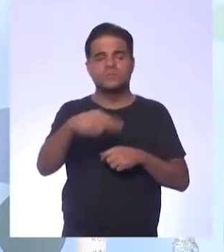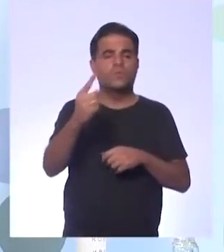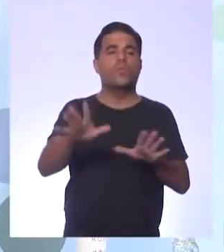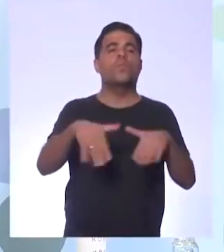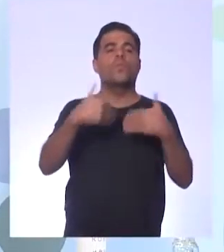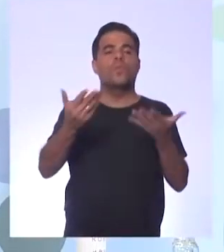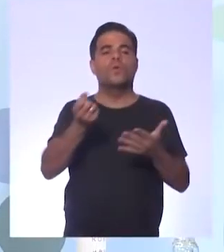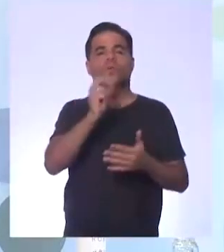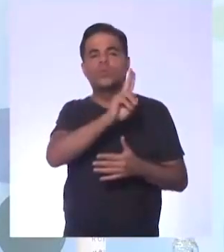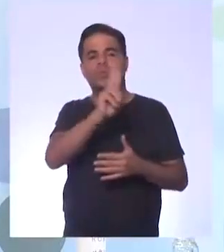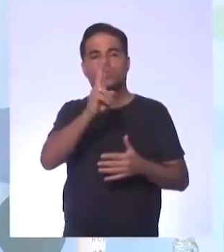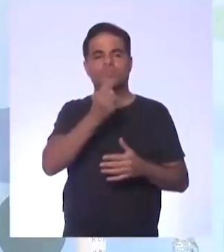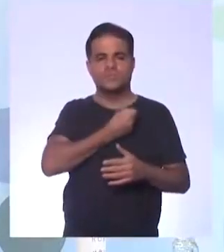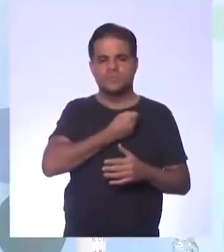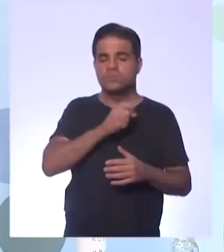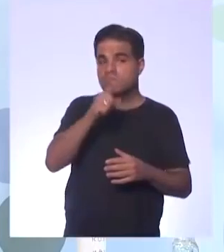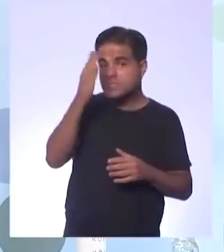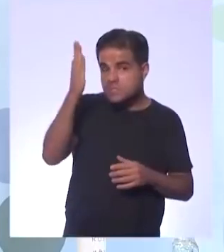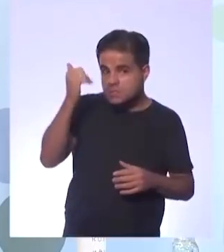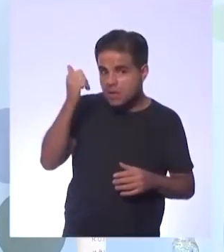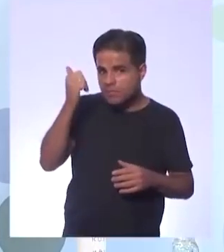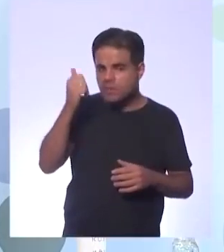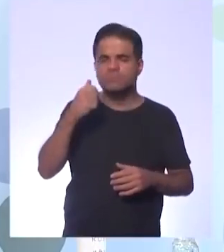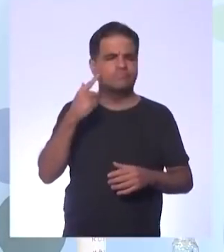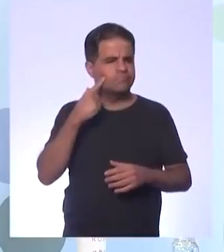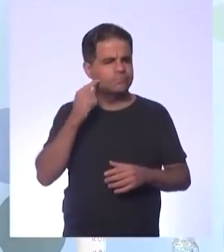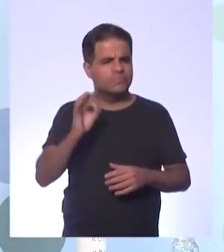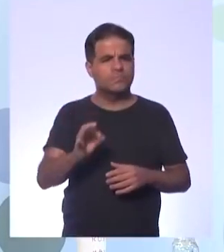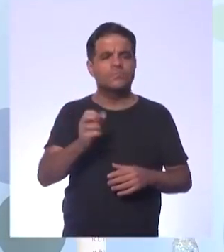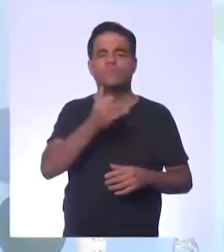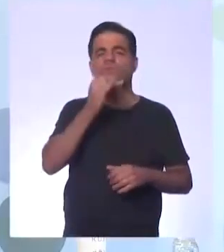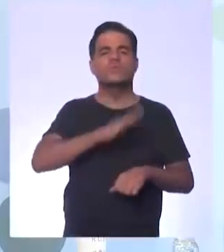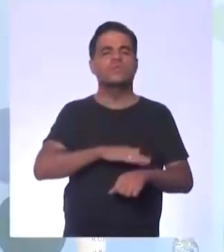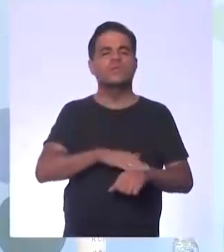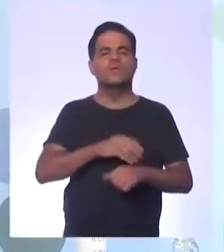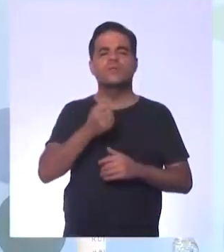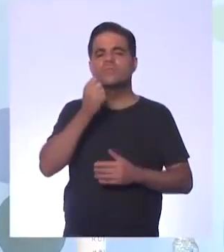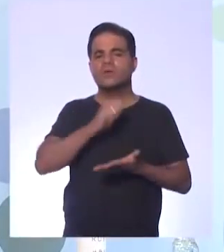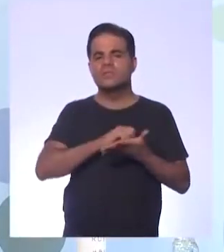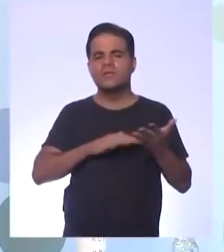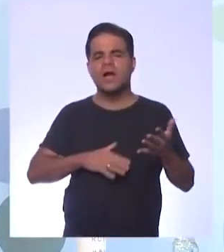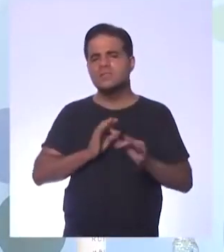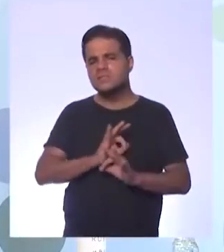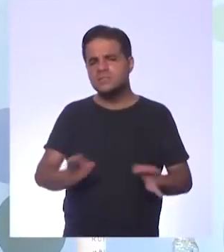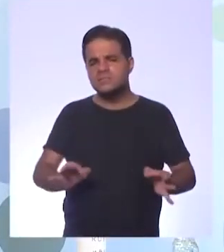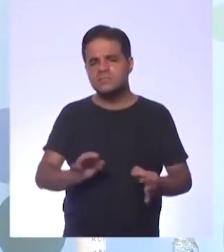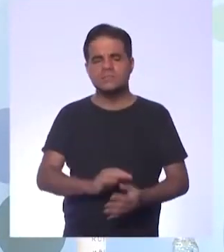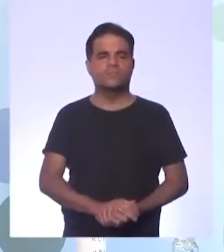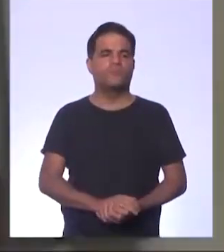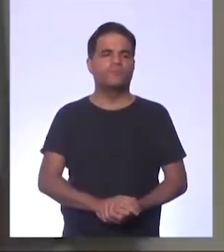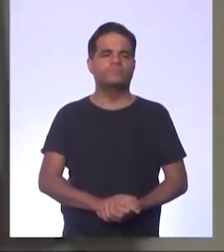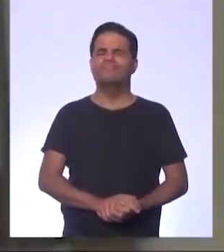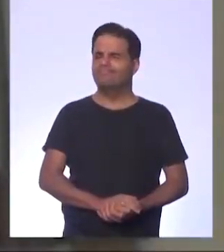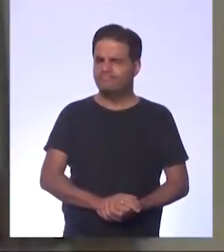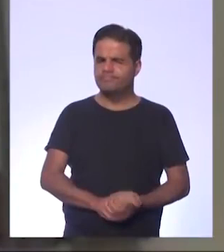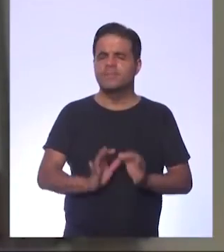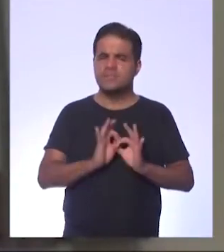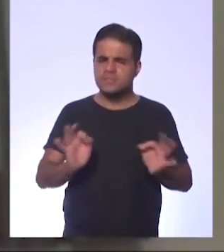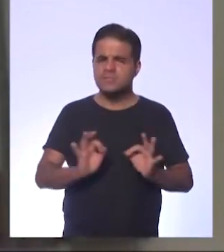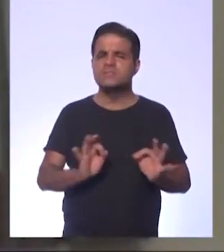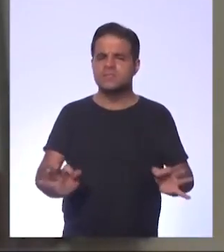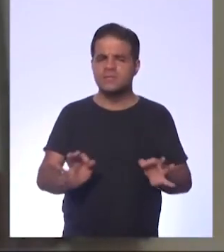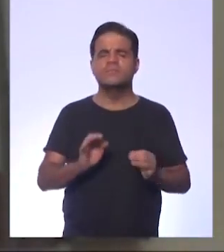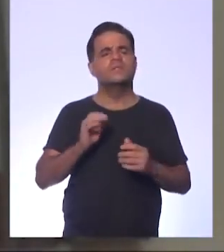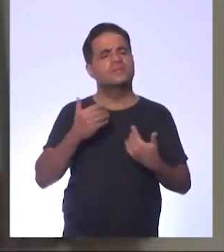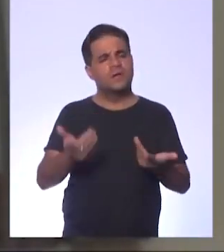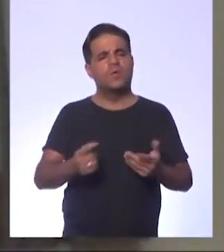é o nome desse número, se você já sabe, certo? Professora Inês, quanto tempo para essa atividade bem simples? Essa é bem simples, professora